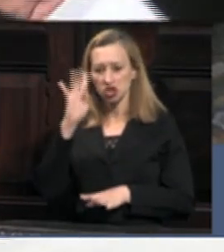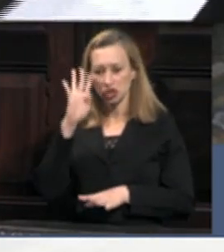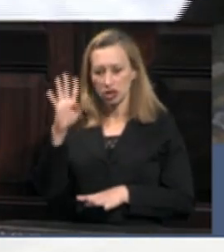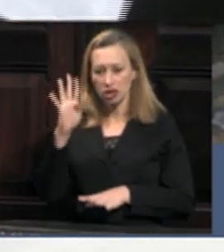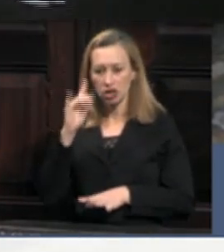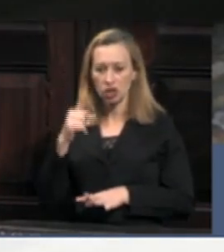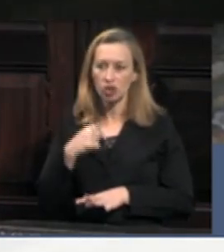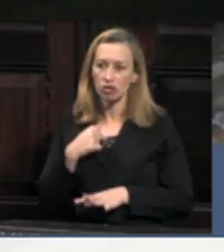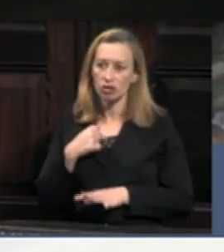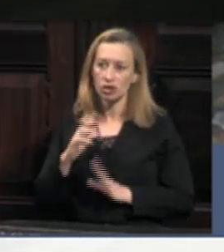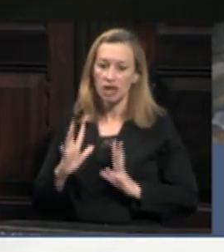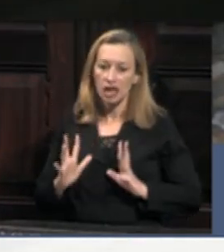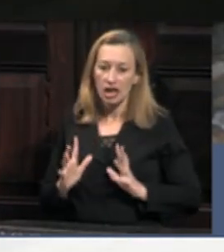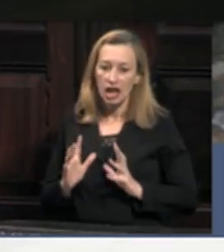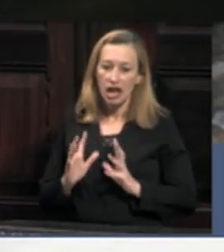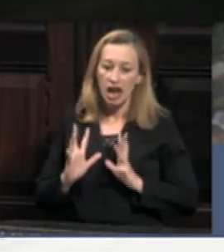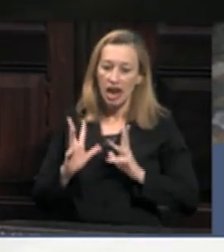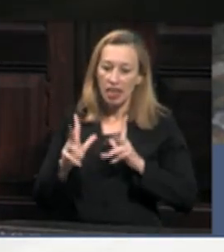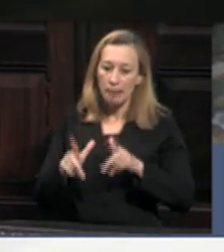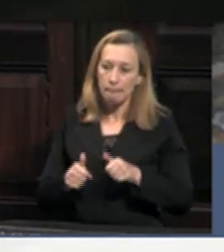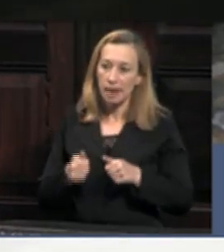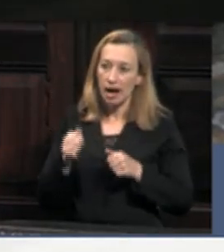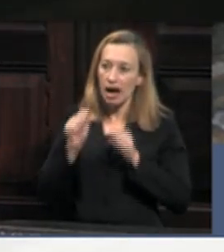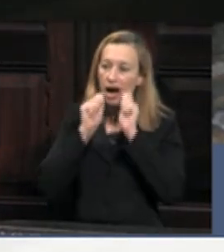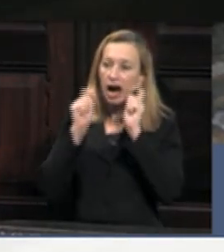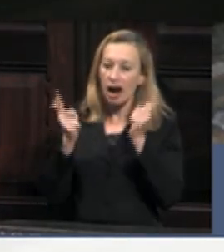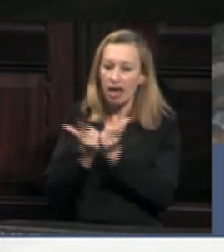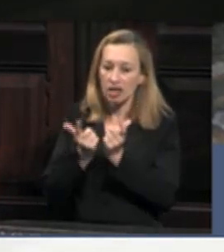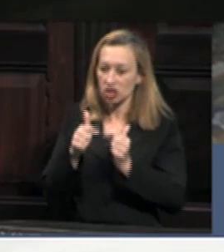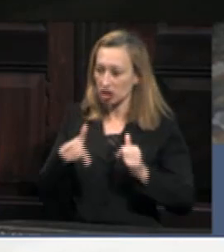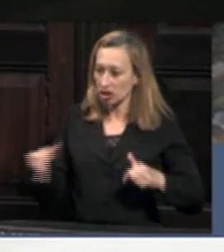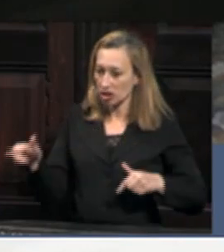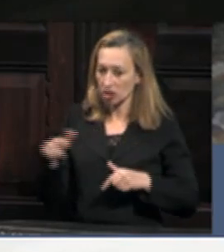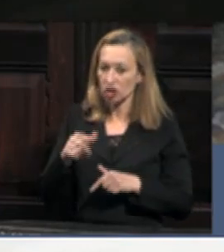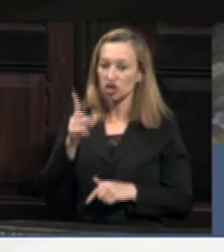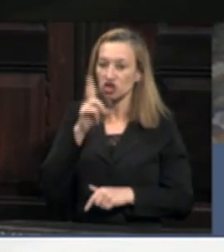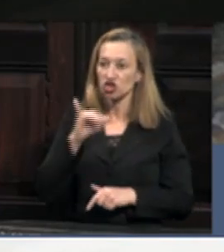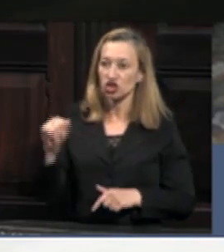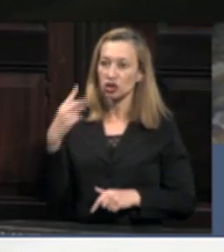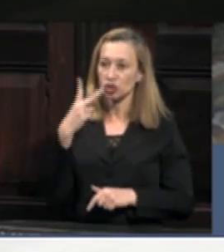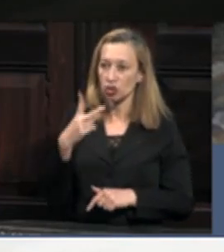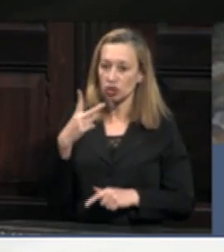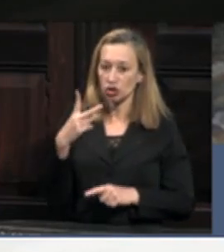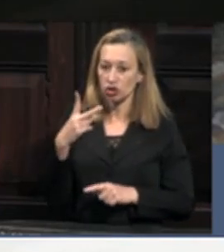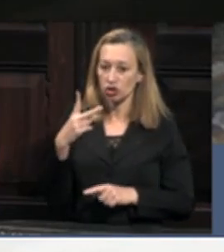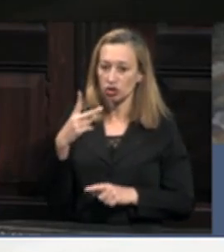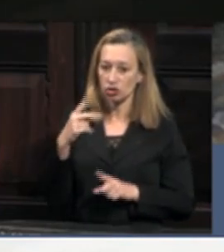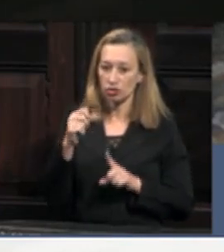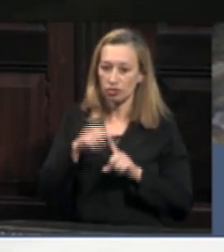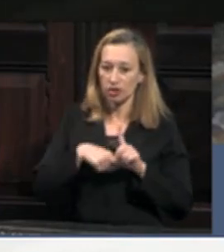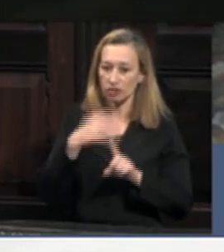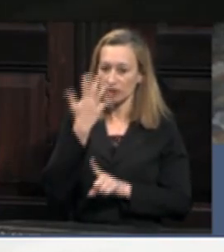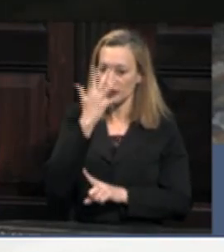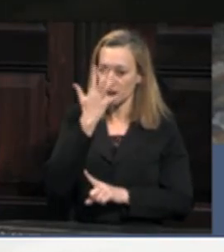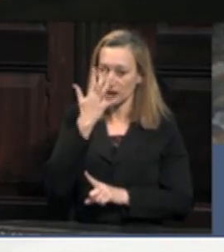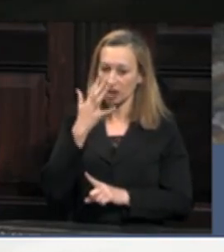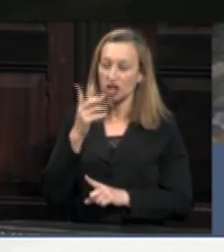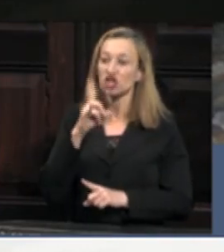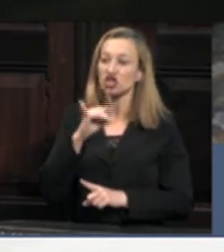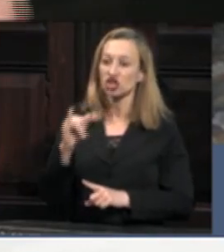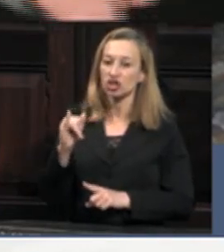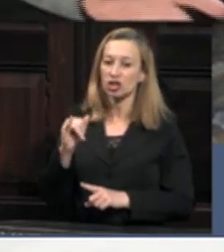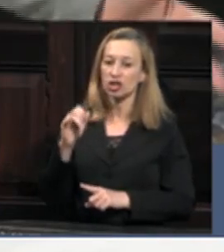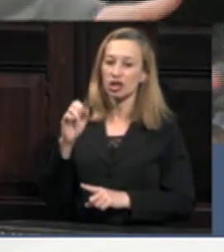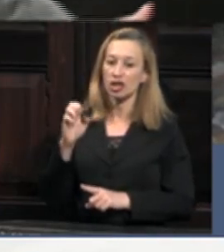lavar o plenário da Assembleia no dia 2 de fevereiro, né? Dia de Iemanjá, que é